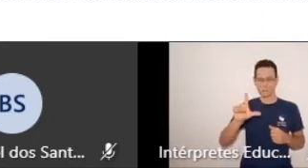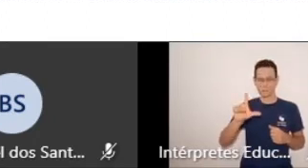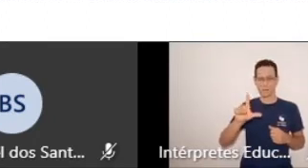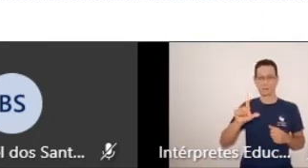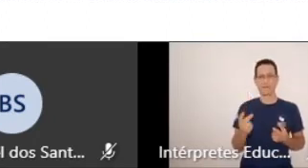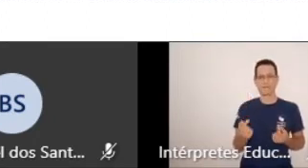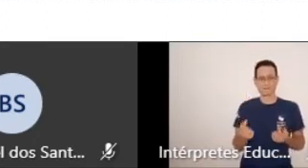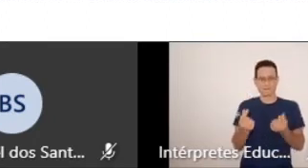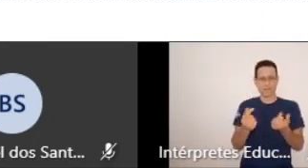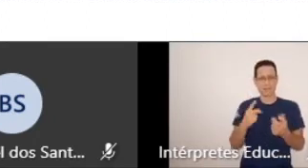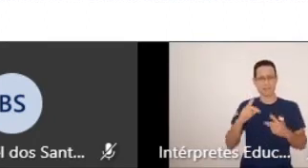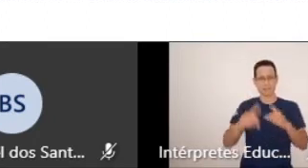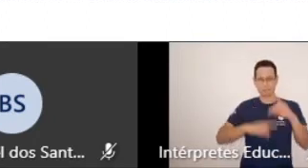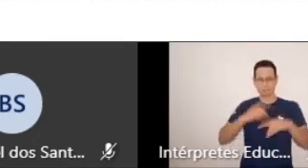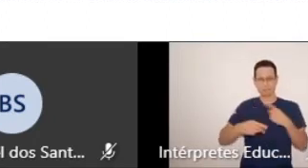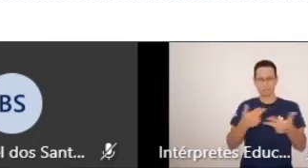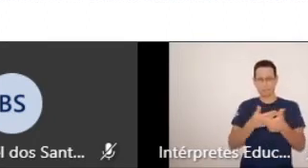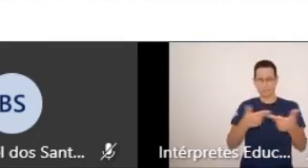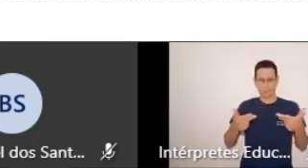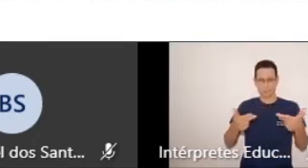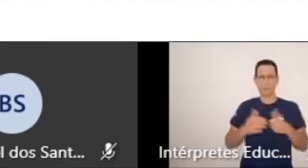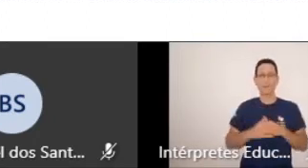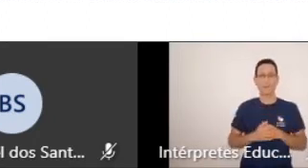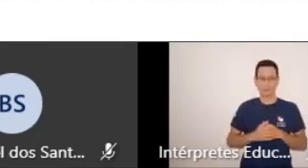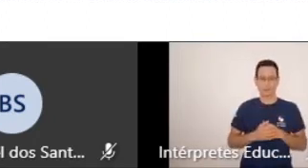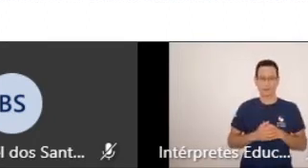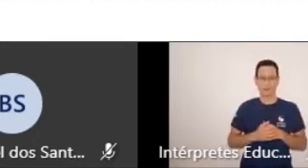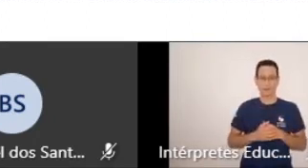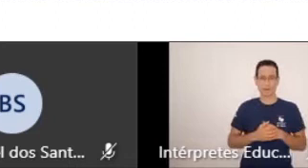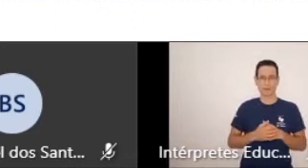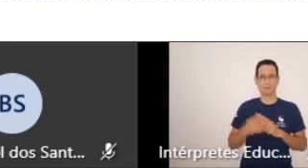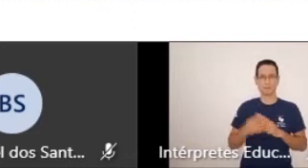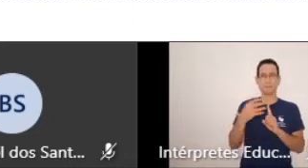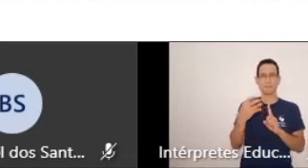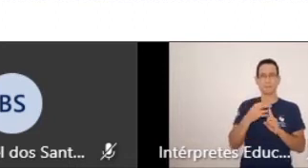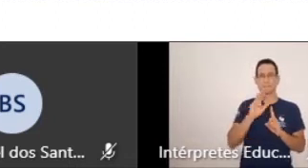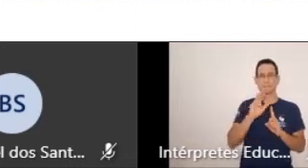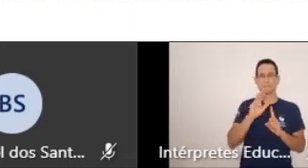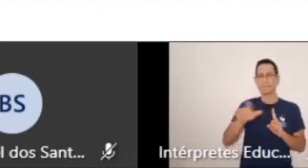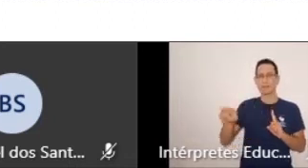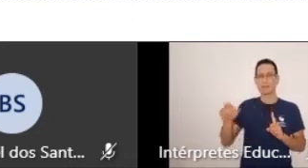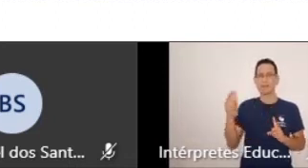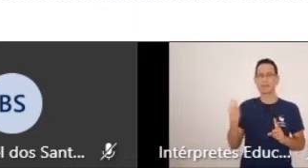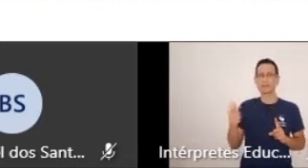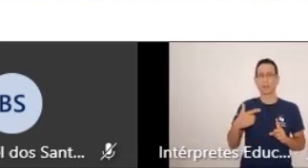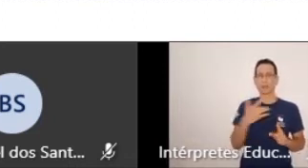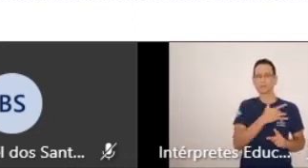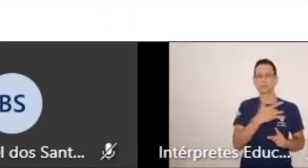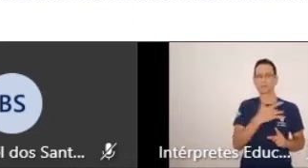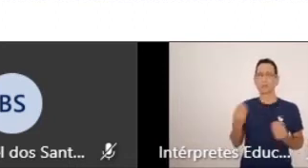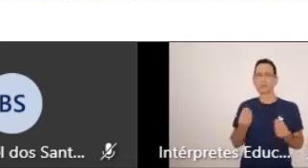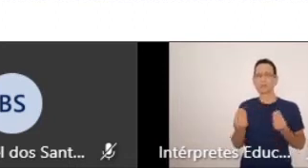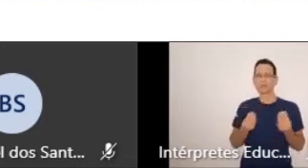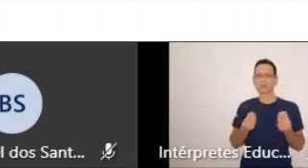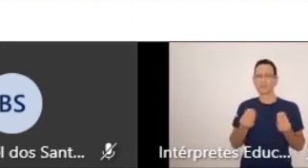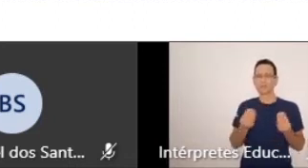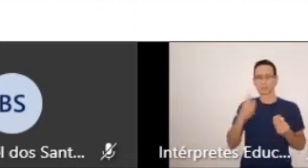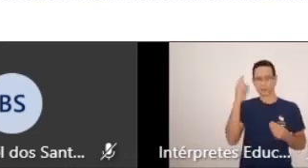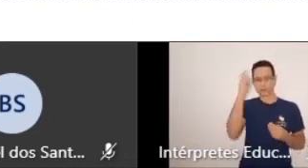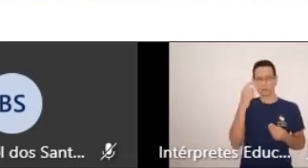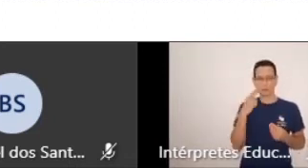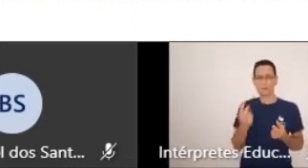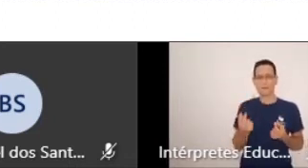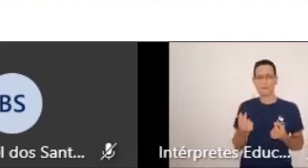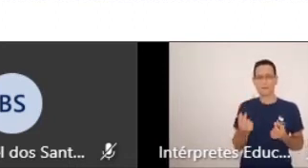fazenda pública, inclusive nas demandas que envolvem acesso à saúde, com recorte financeiro. Nós atuamos